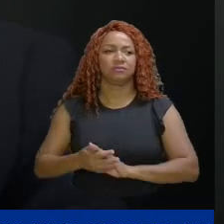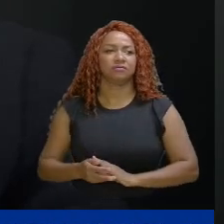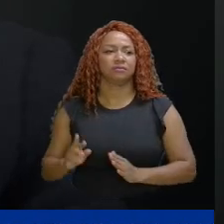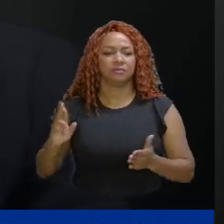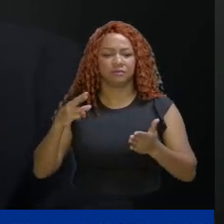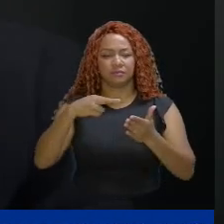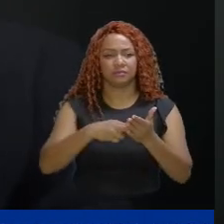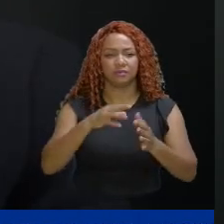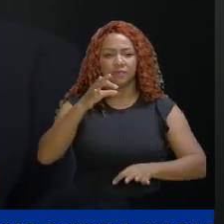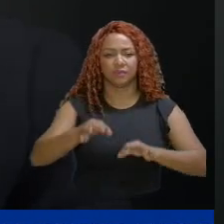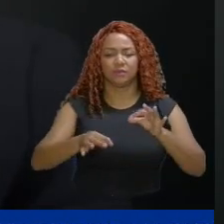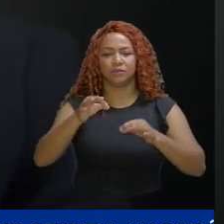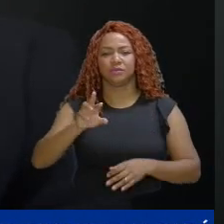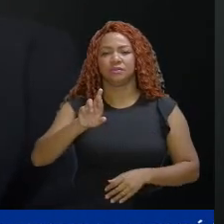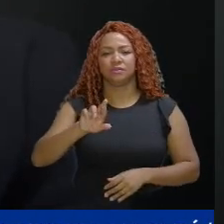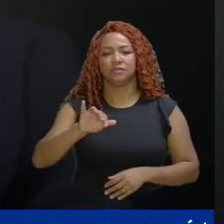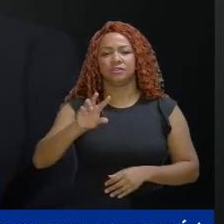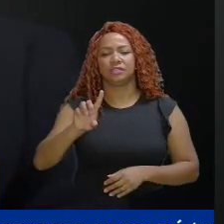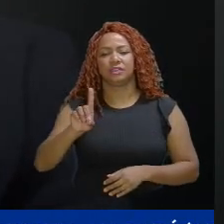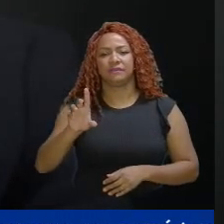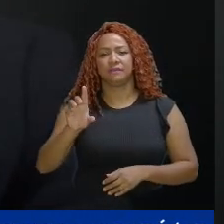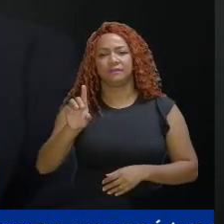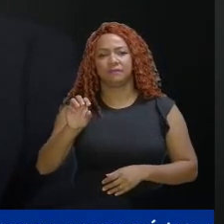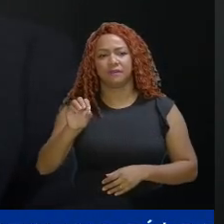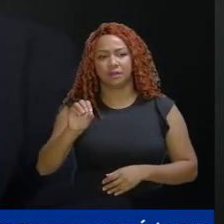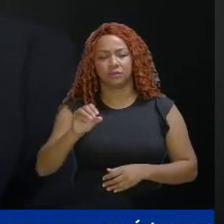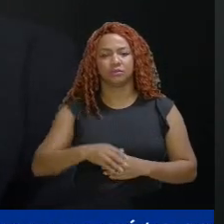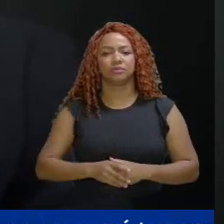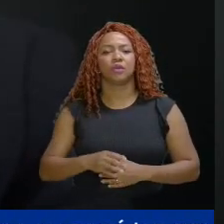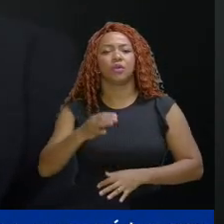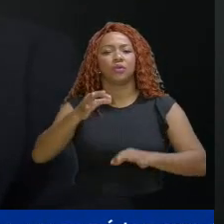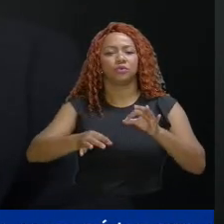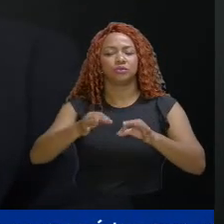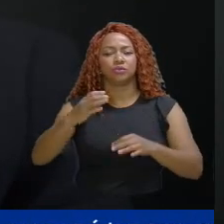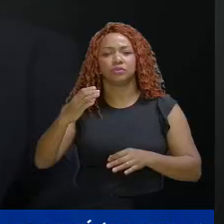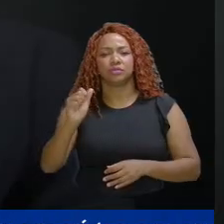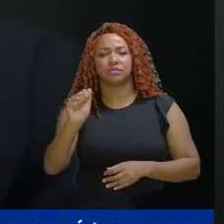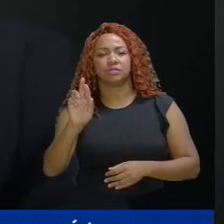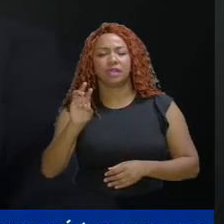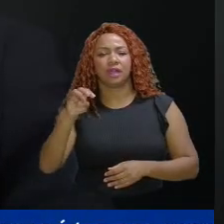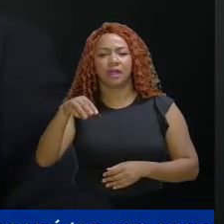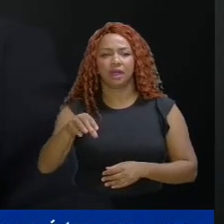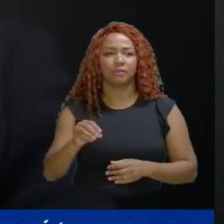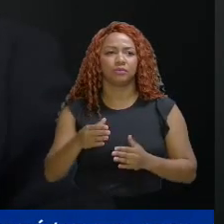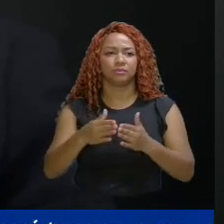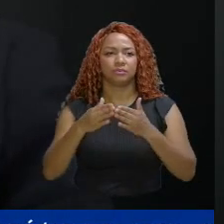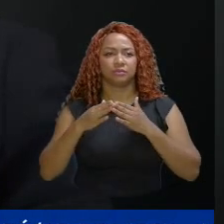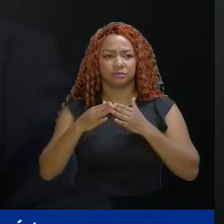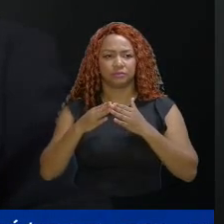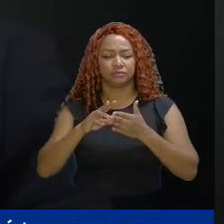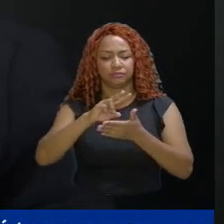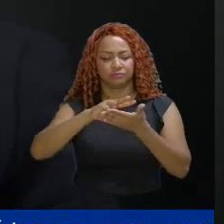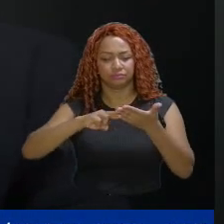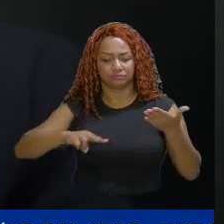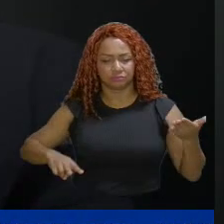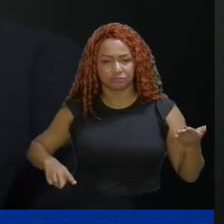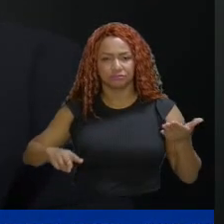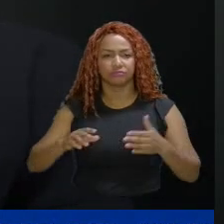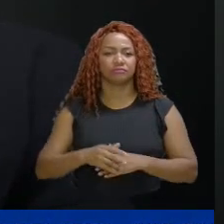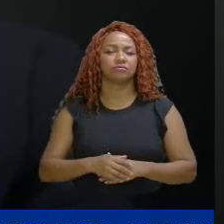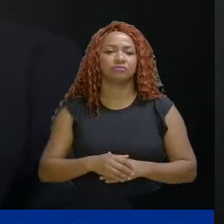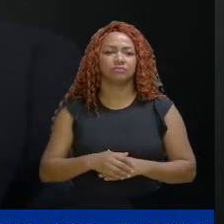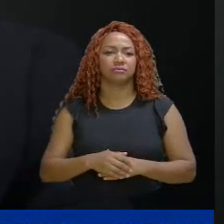do Valente, pediu vista o juiz Carmo Antônio, o embargante ao Ministério Público Eleitoral,